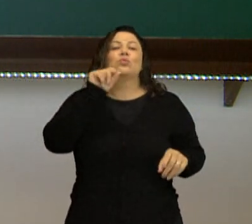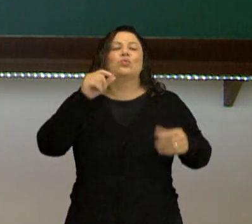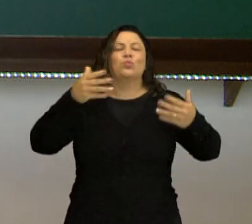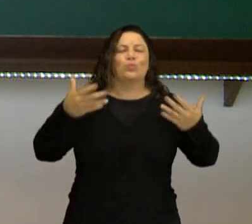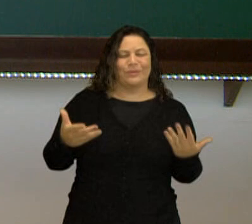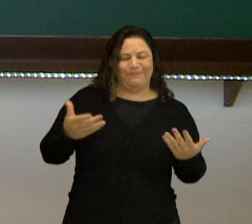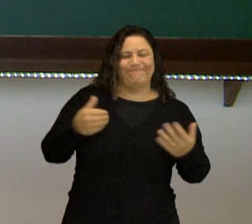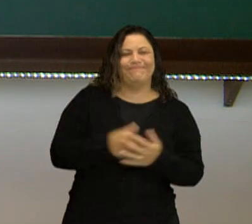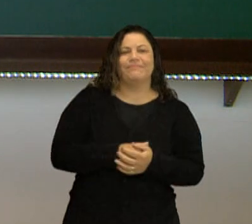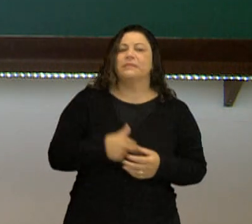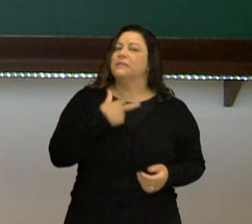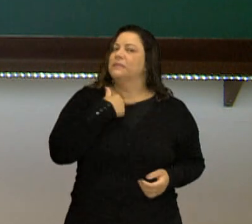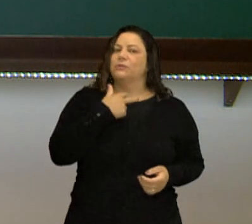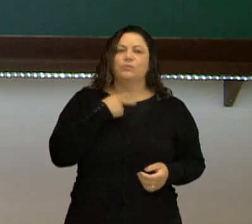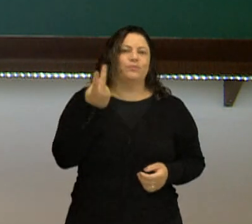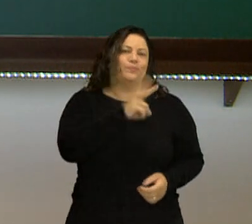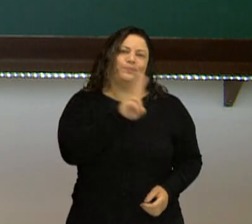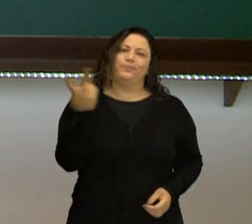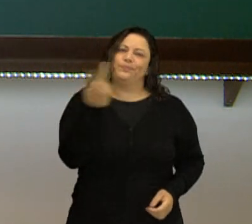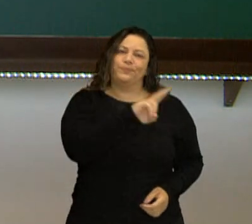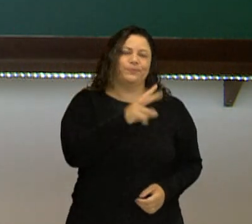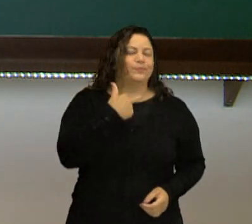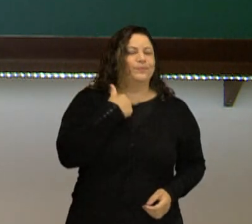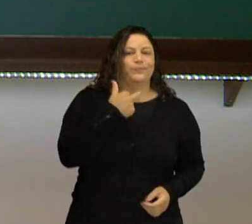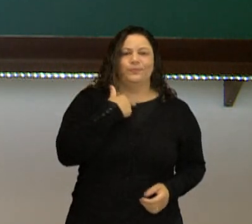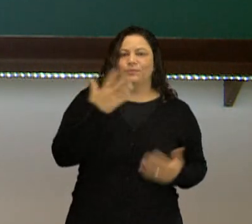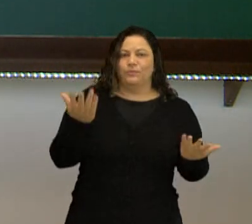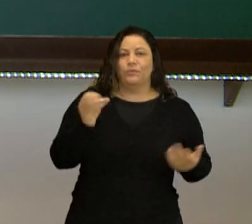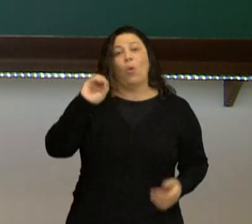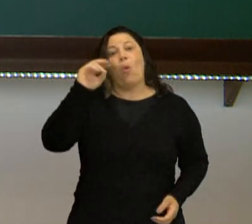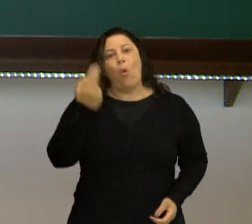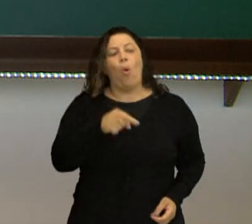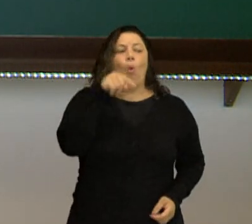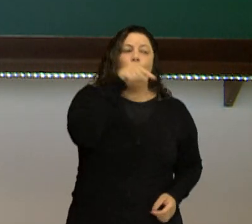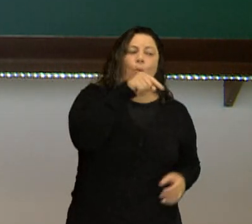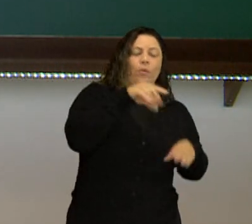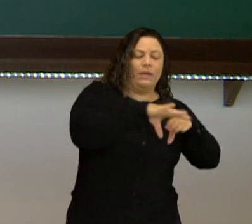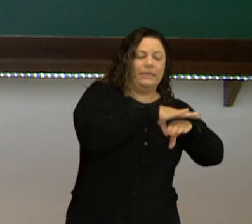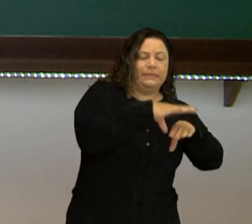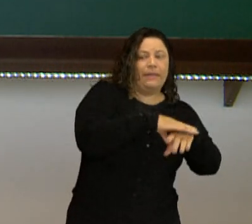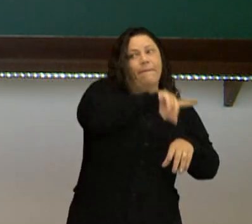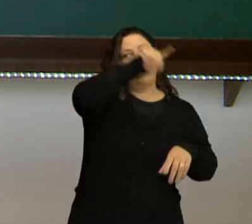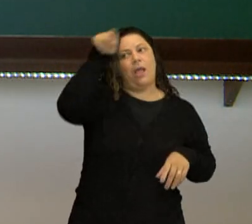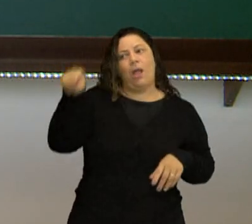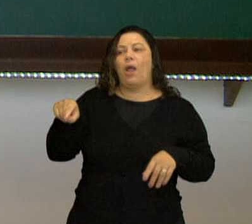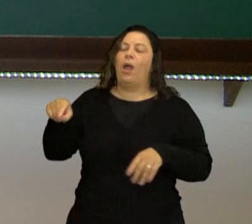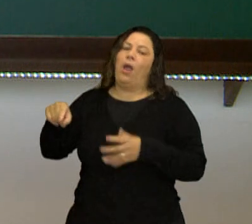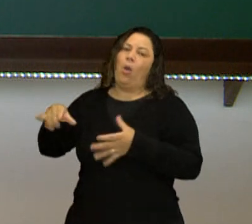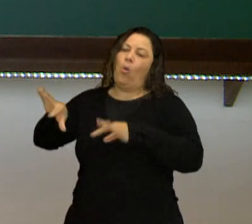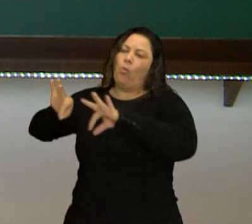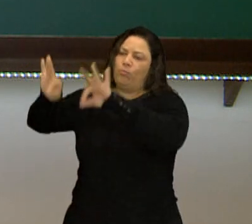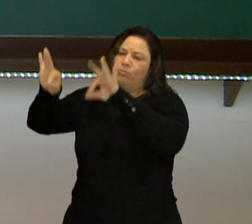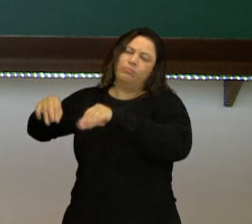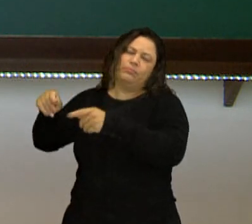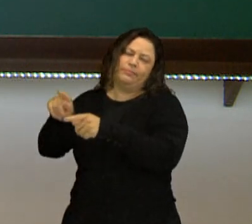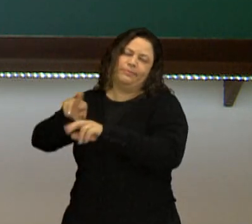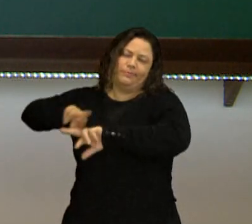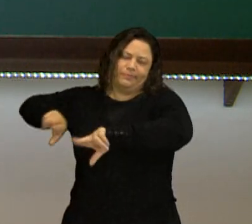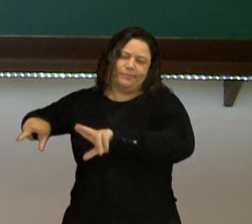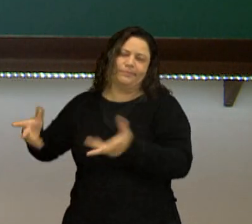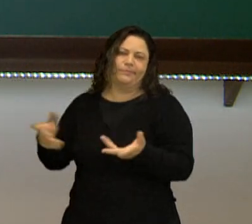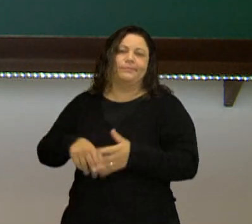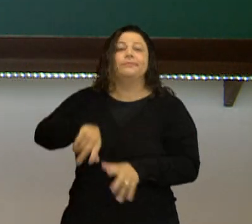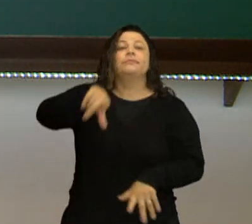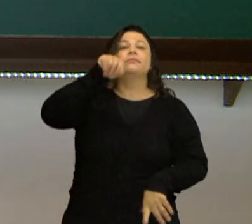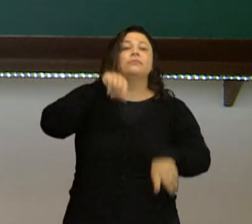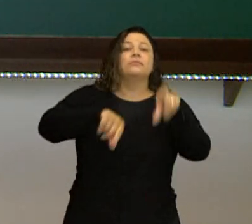Não poderia, então, desenvolver essas duas profissões. Ou ela é sapateira, ou ela vai ser tintureira. Então, ela precisava